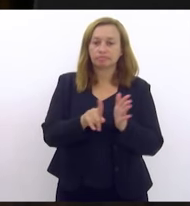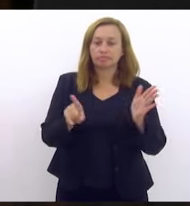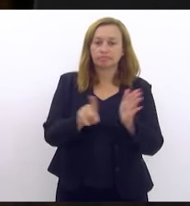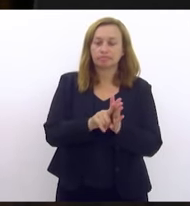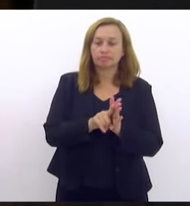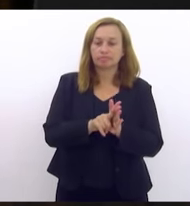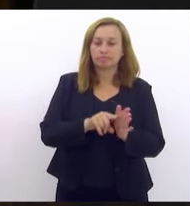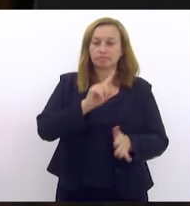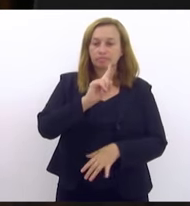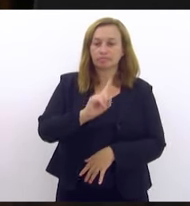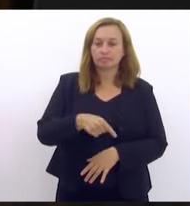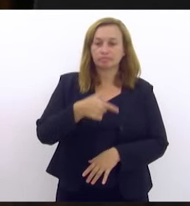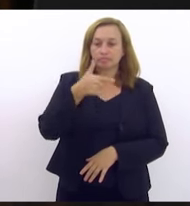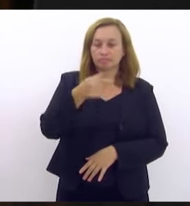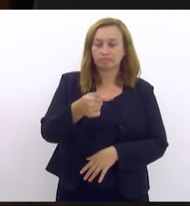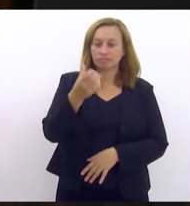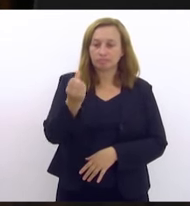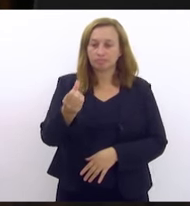de lei número